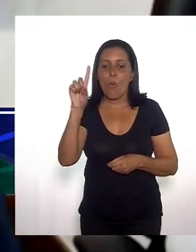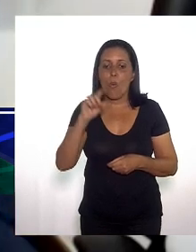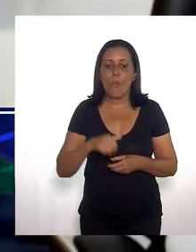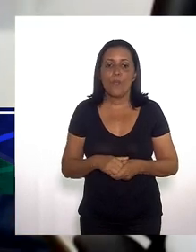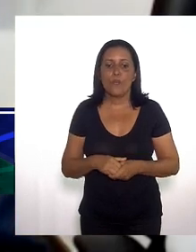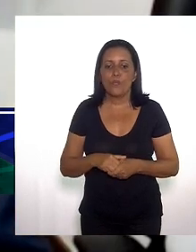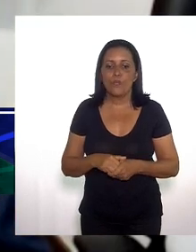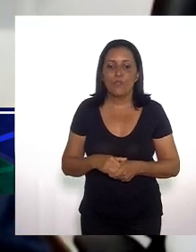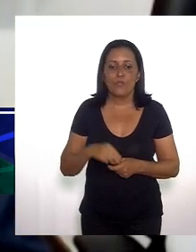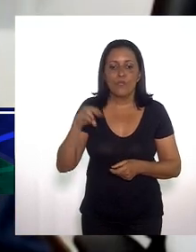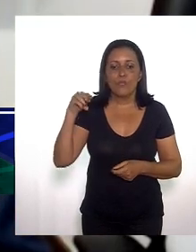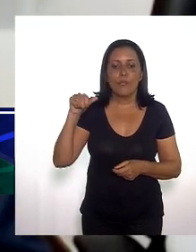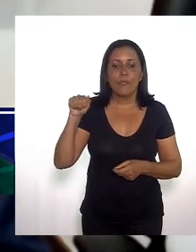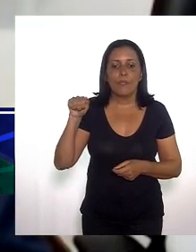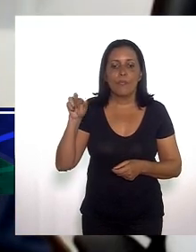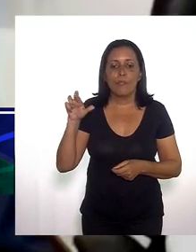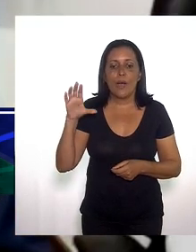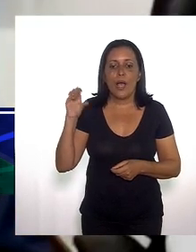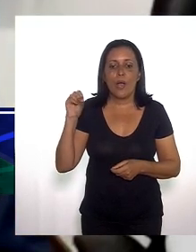Deputado Marcos Abraão.